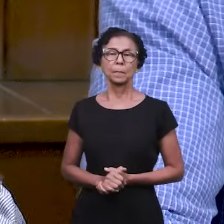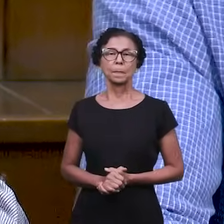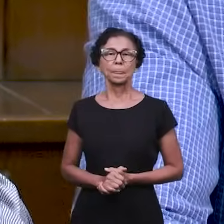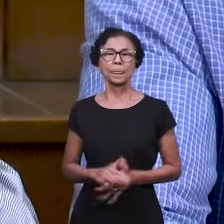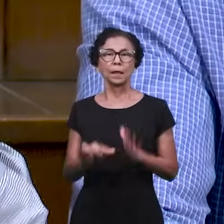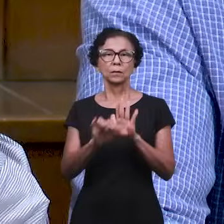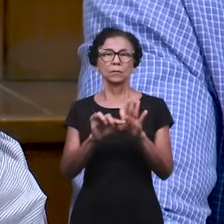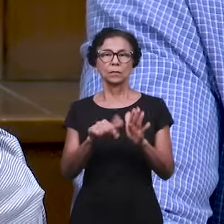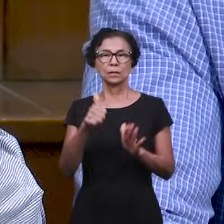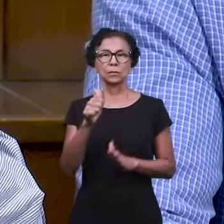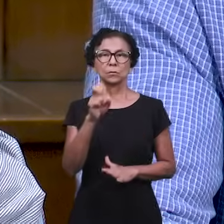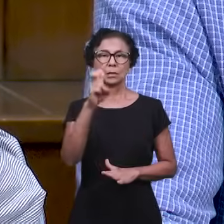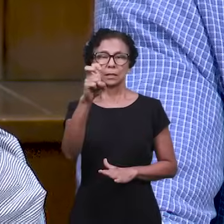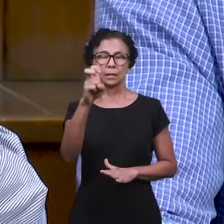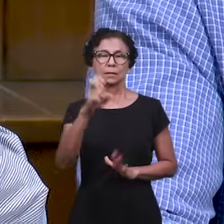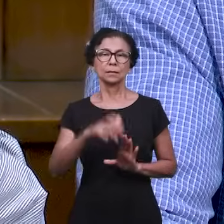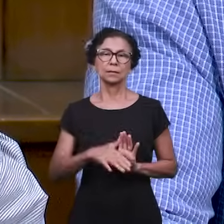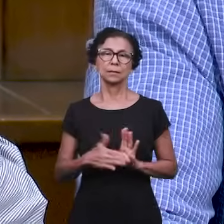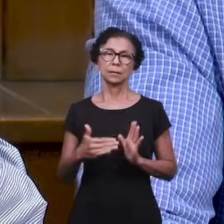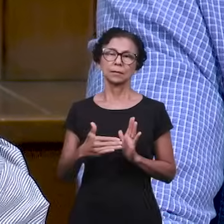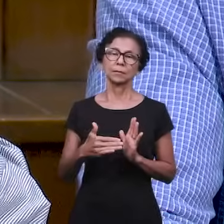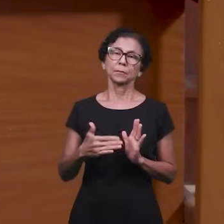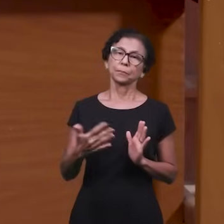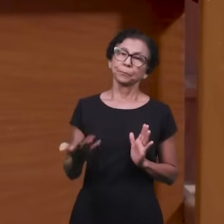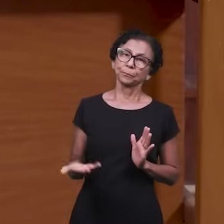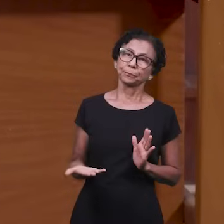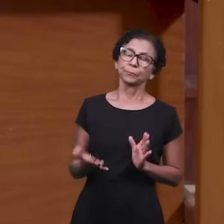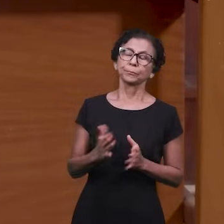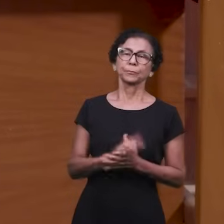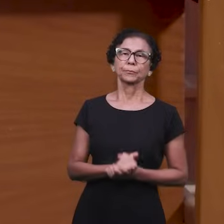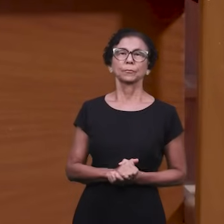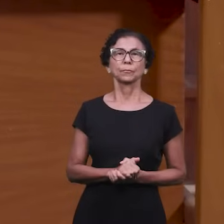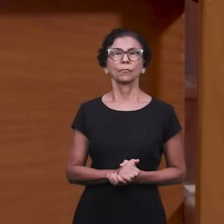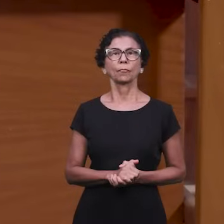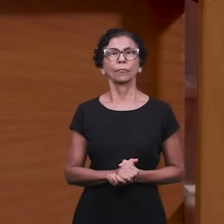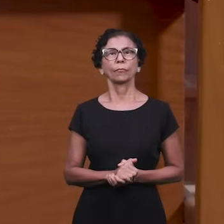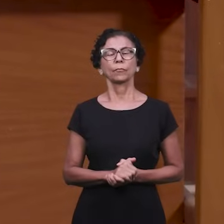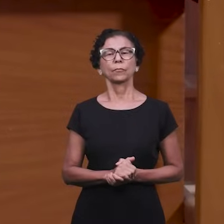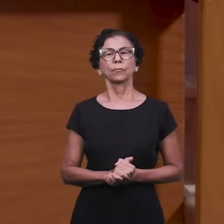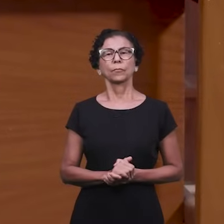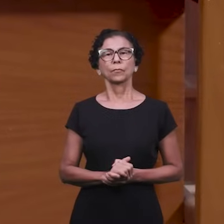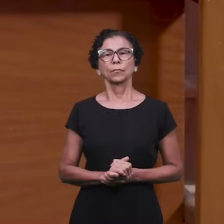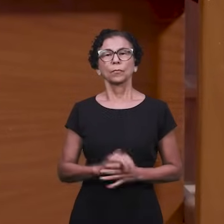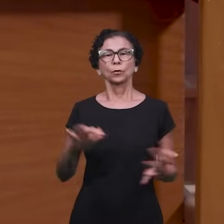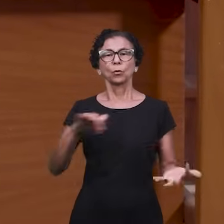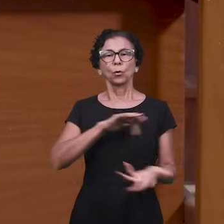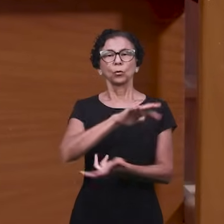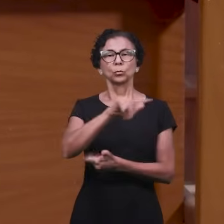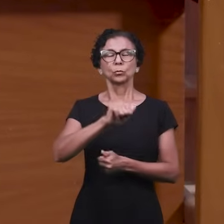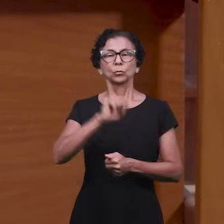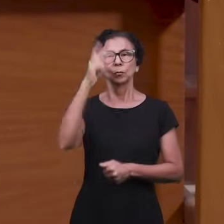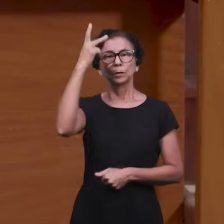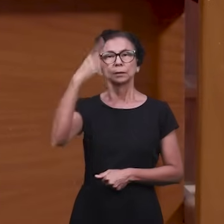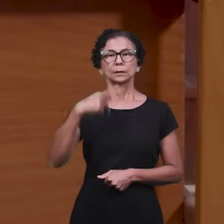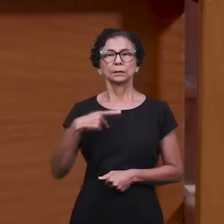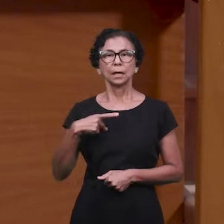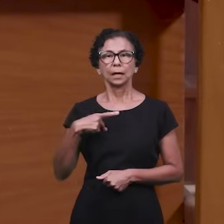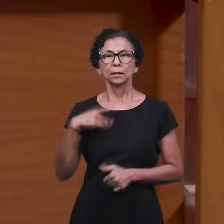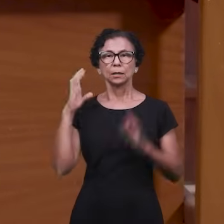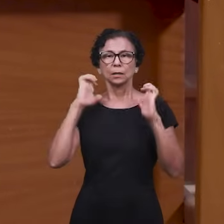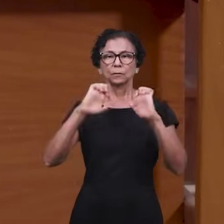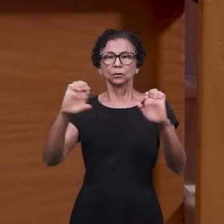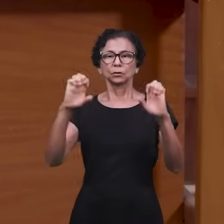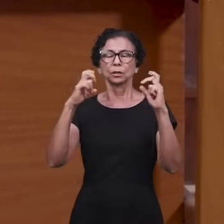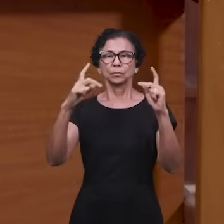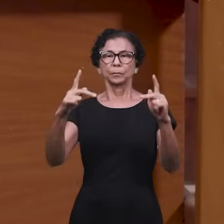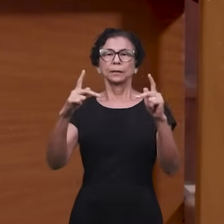15, então o verso 14, o evangelho será pregado ao mundo inteiro, e então virá o fim.